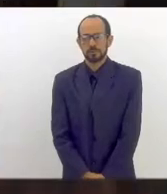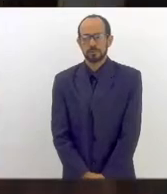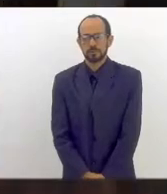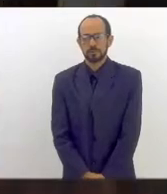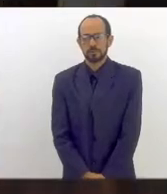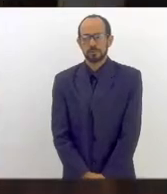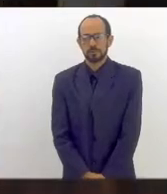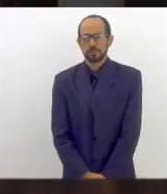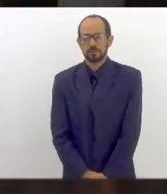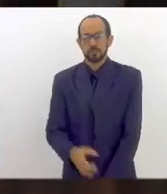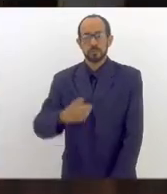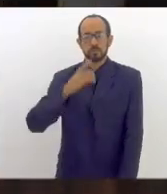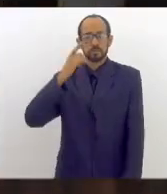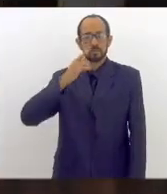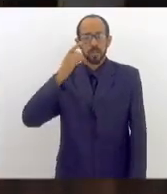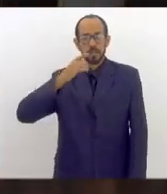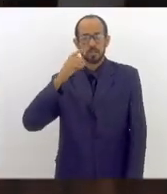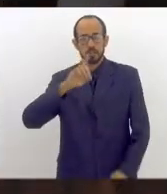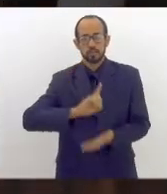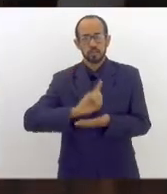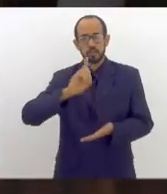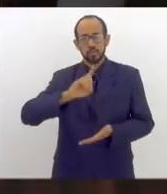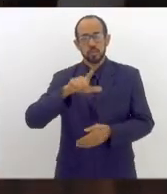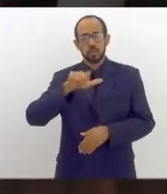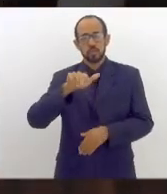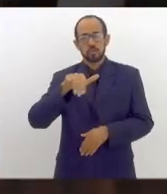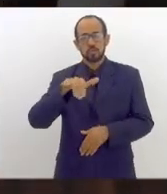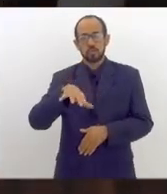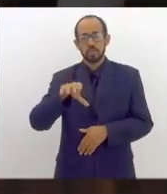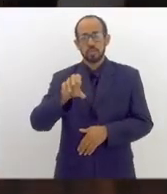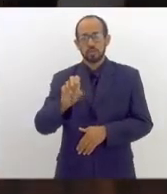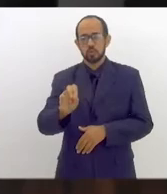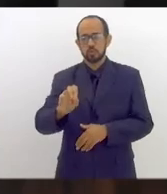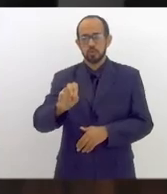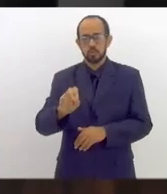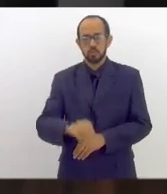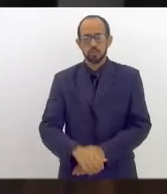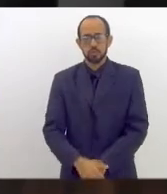eu Desembargador Doutor Luciano Silva Barreto por favor